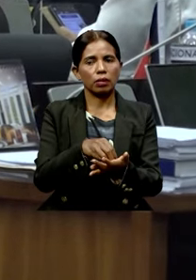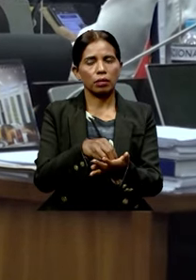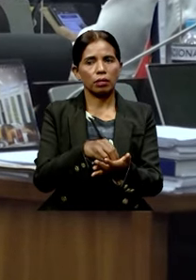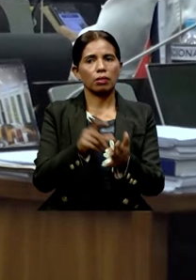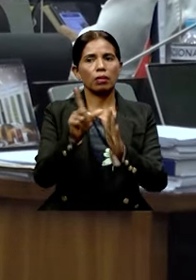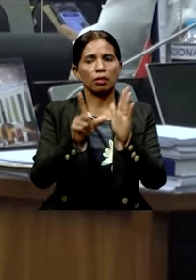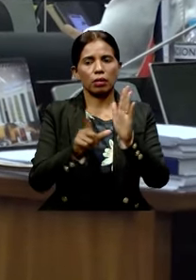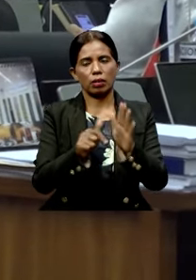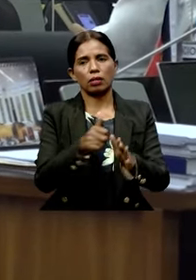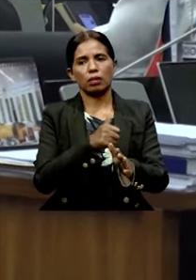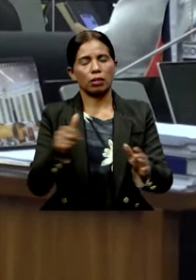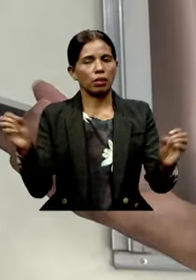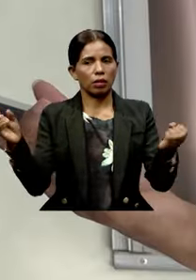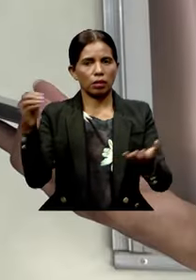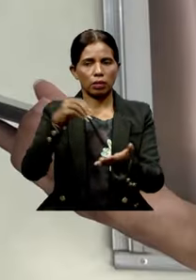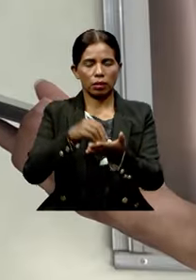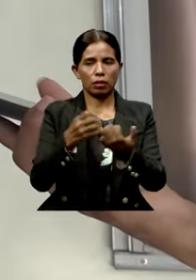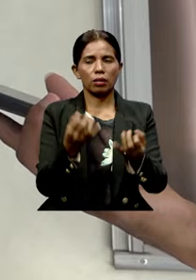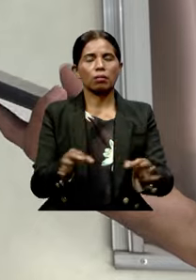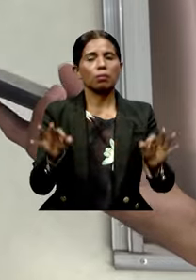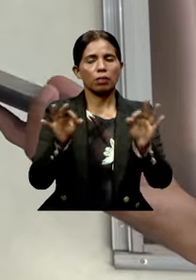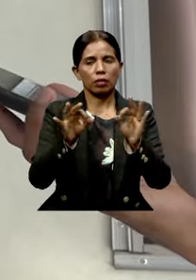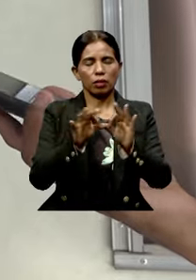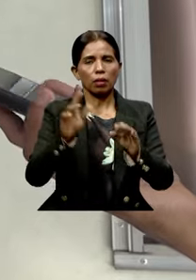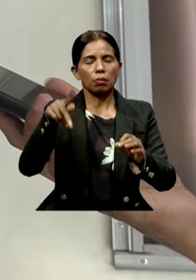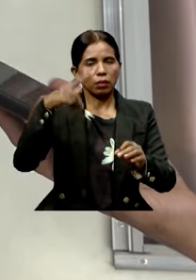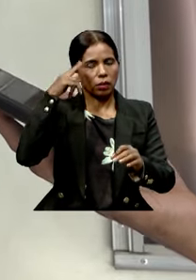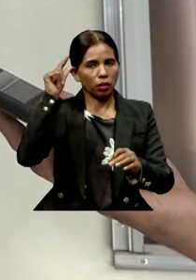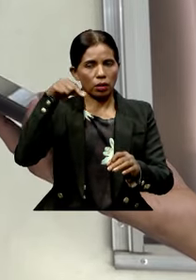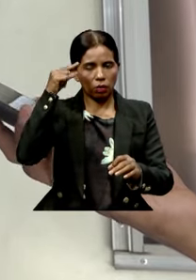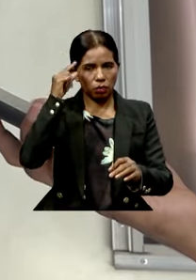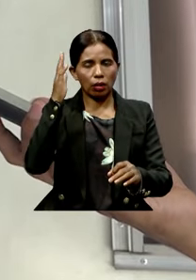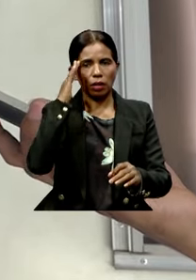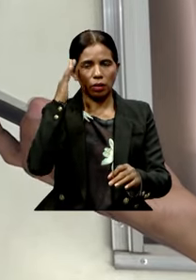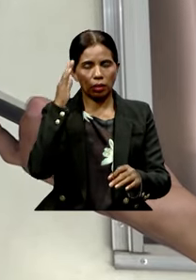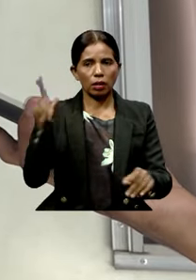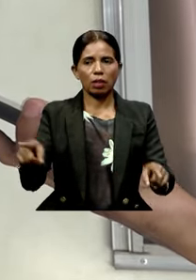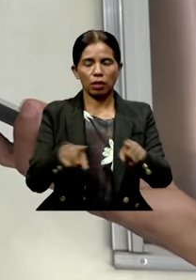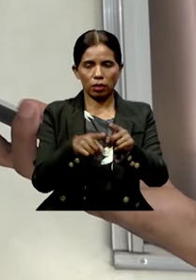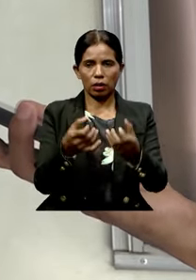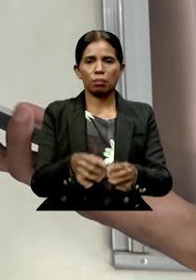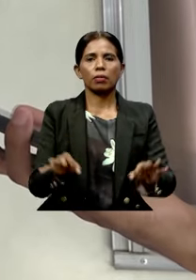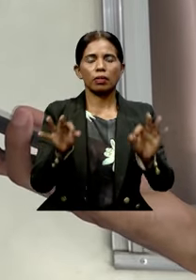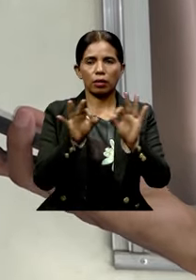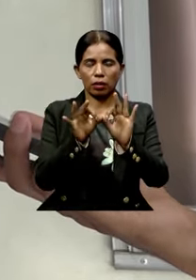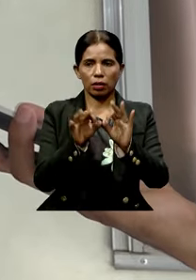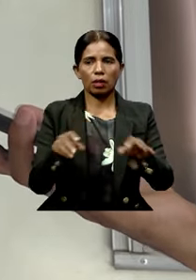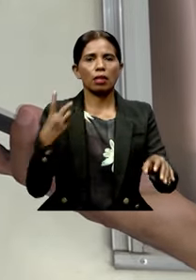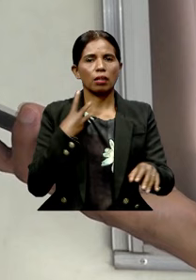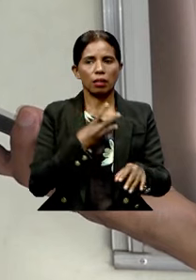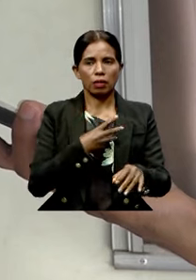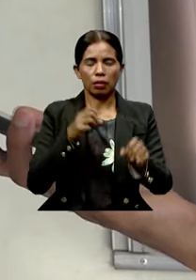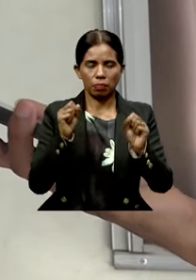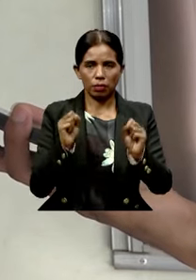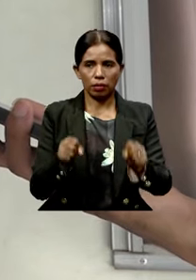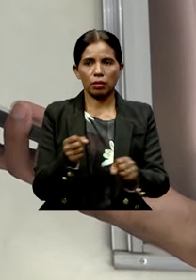legislação ruma NB que lá justa moça prioridade NB maca política governo não é em cata aqui da NEMA que sai prioridade então e da NEMA que a mim se